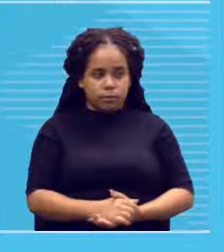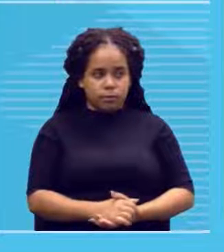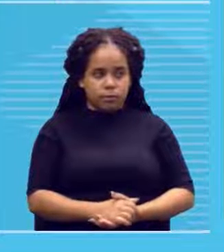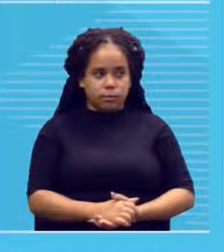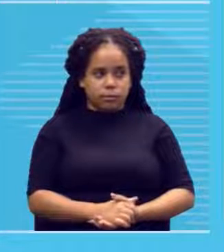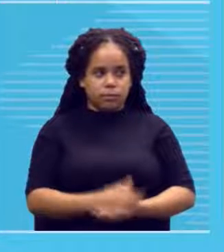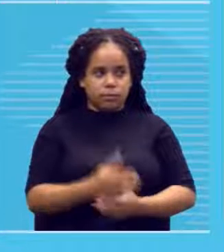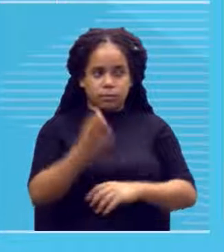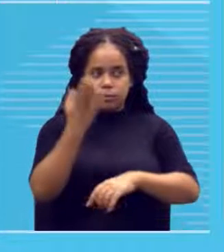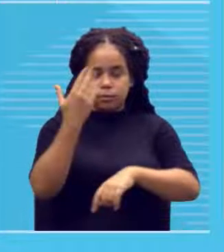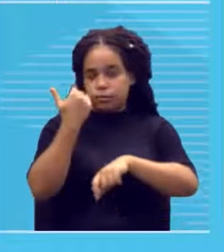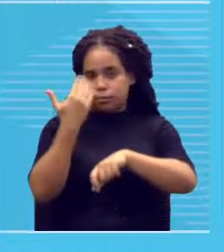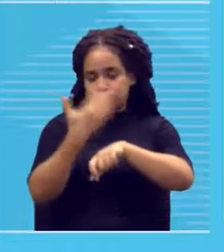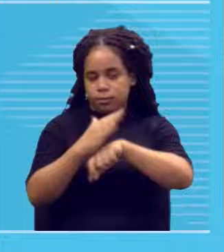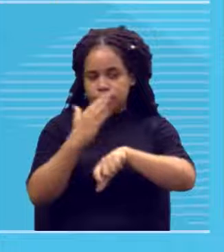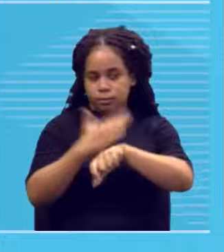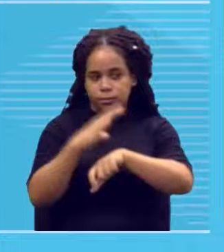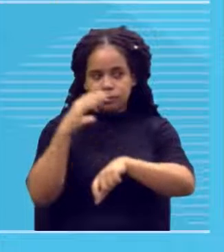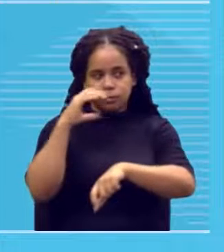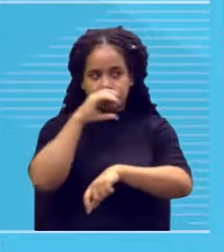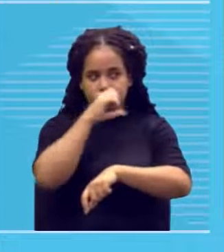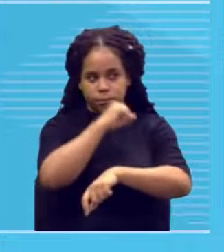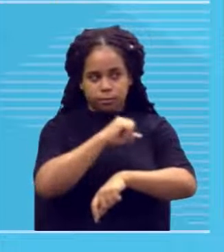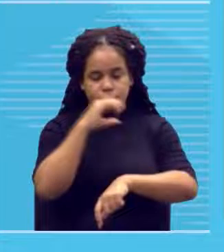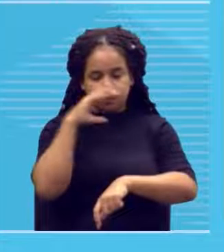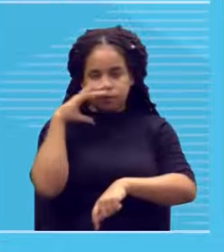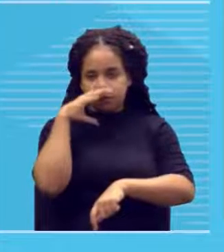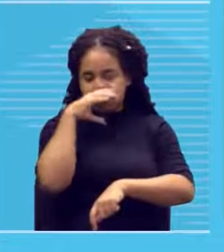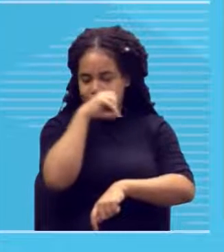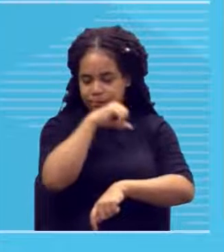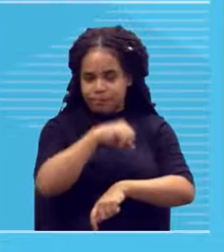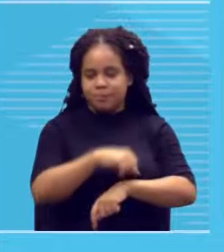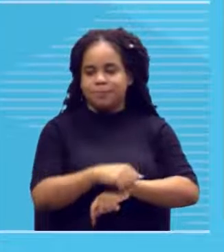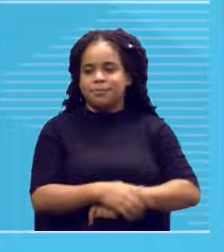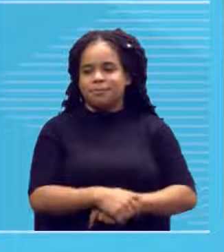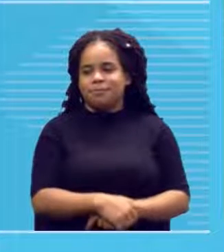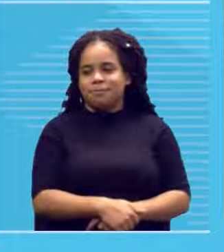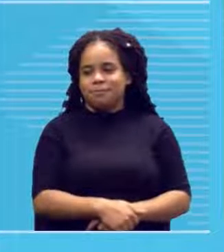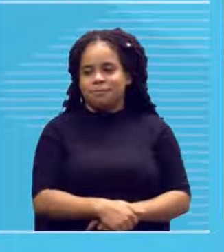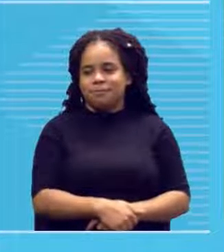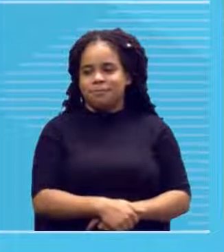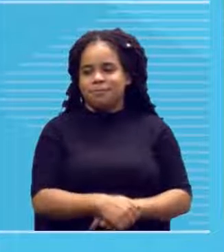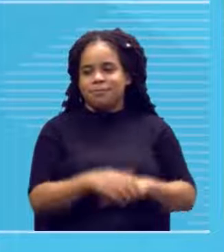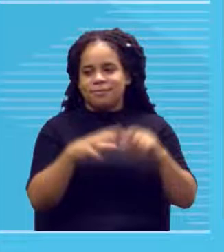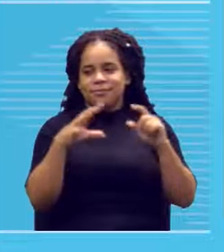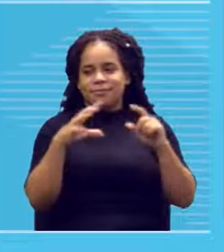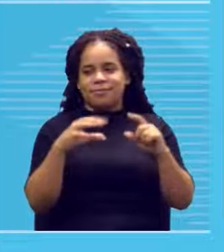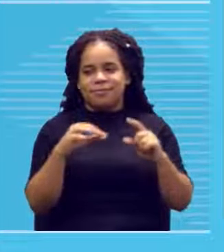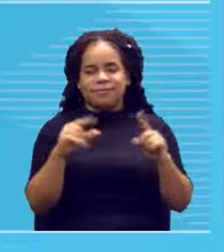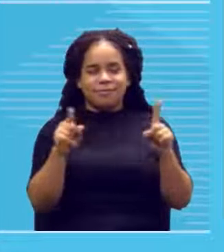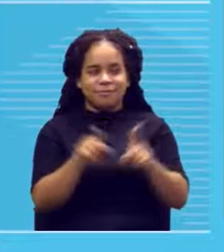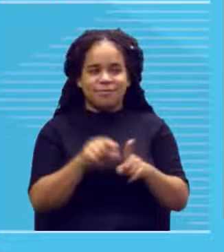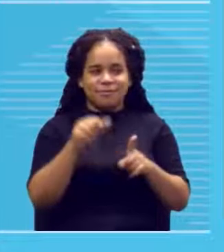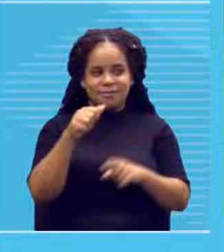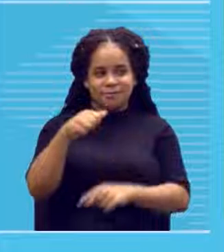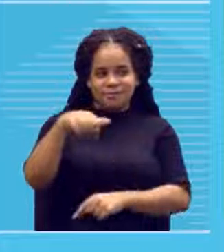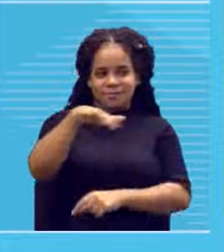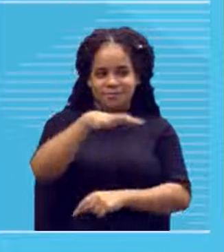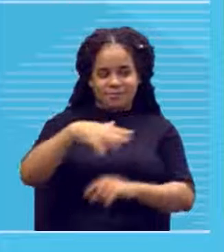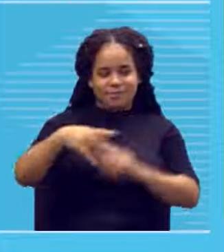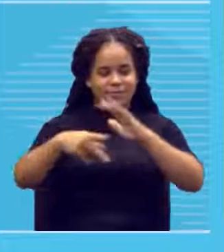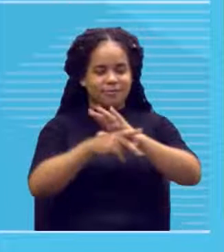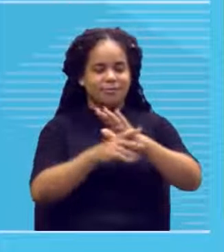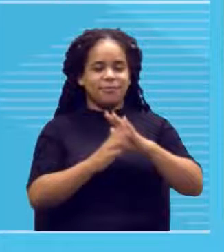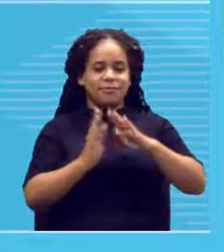Bora treinar aqui rapidão olha aí ó a área do paralelogramo Por que que a gente está